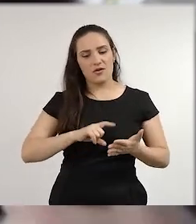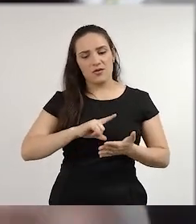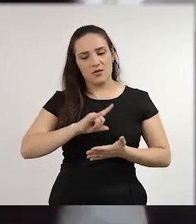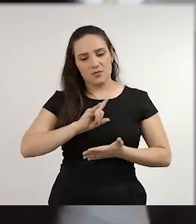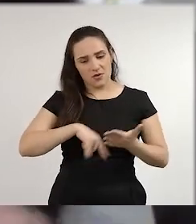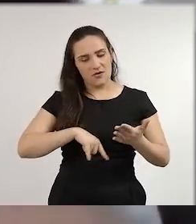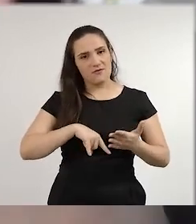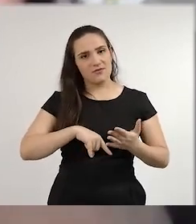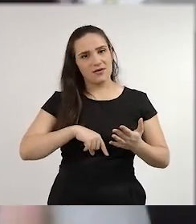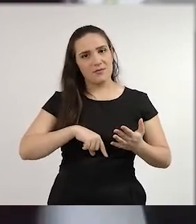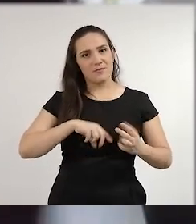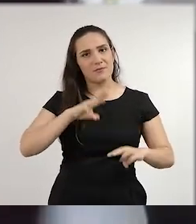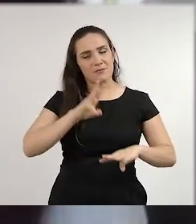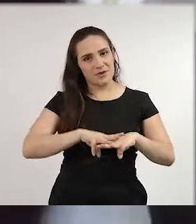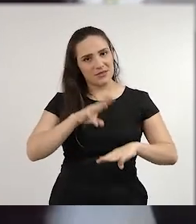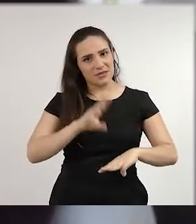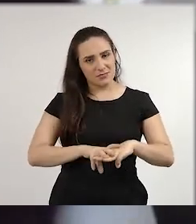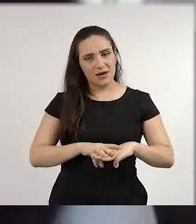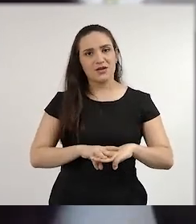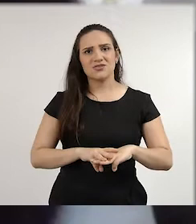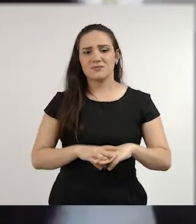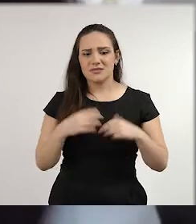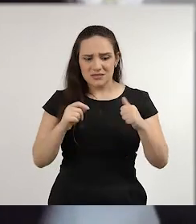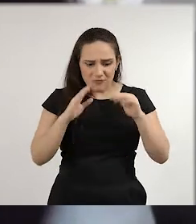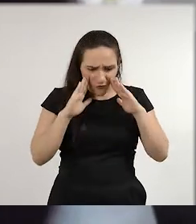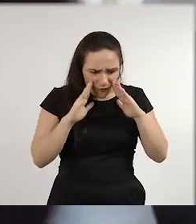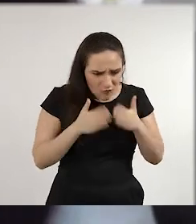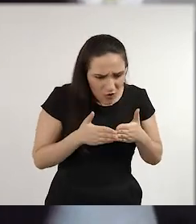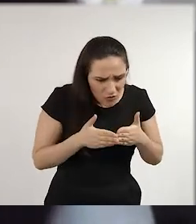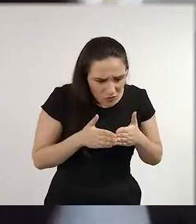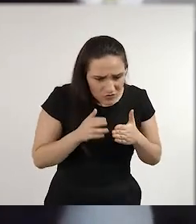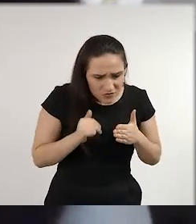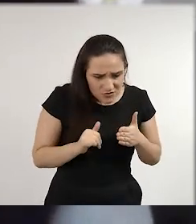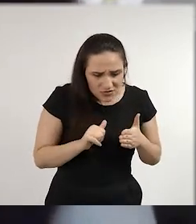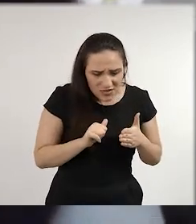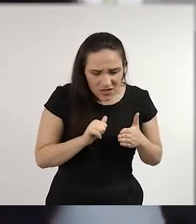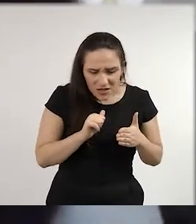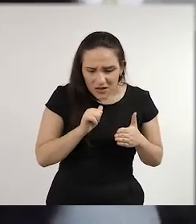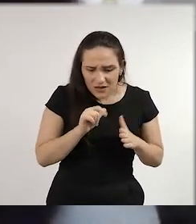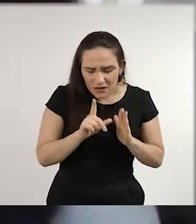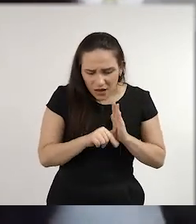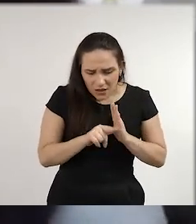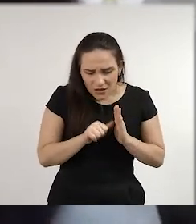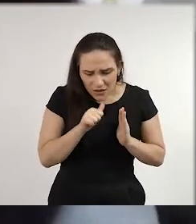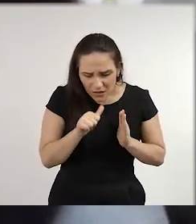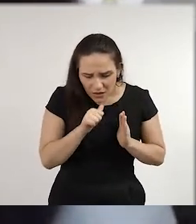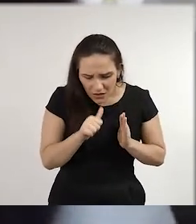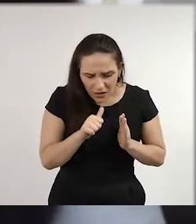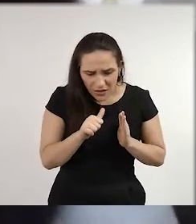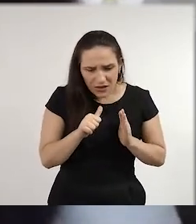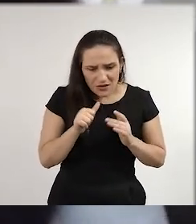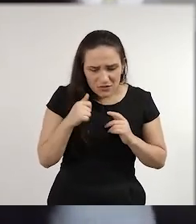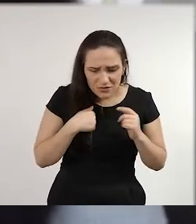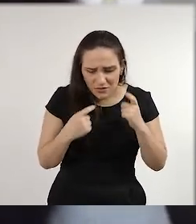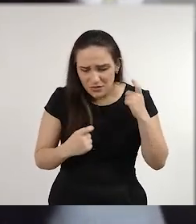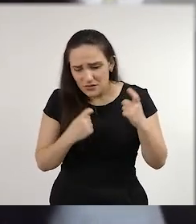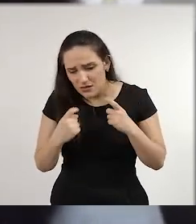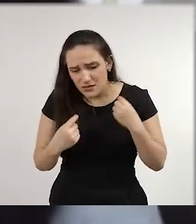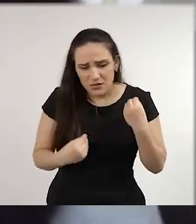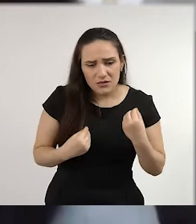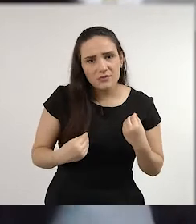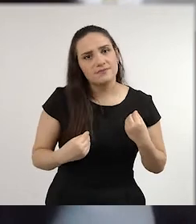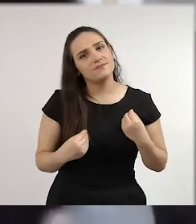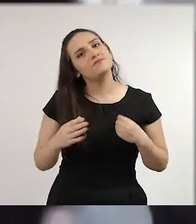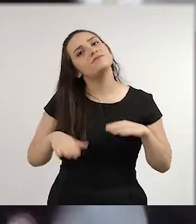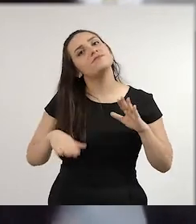precisa aquela concentração absoluta. Se você está com atraso menstrual, isso muda você?